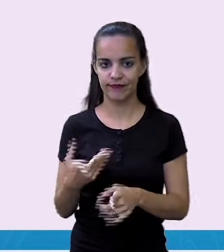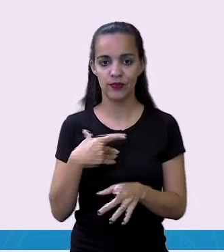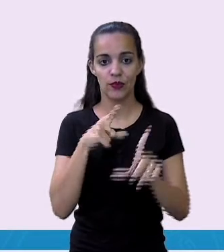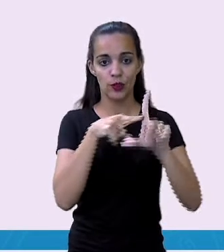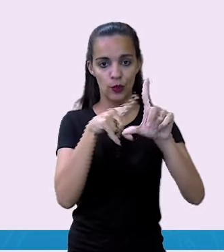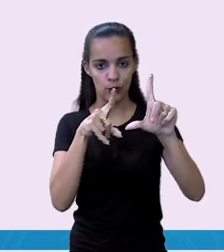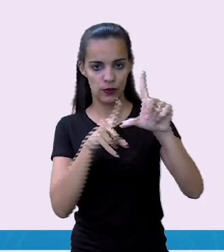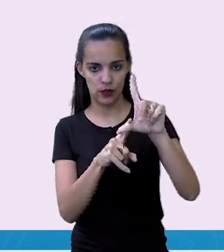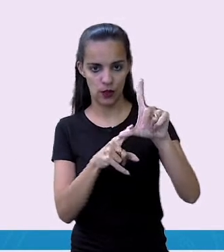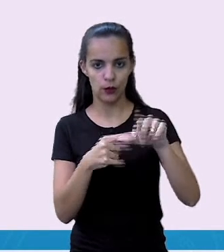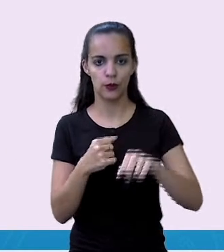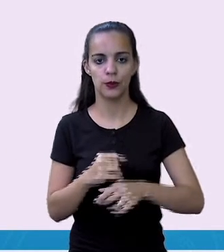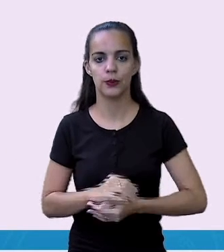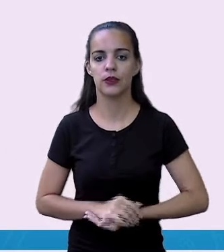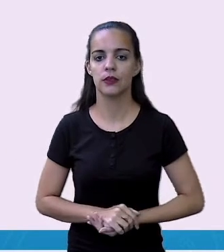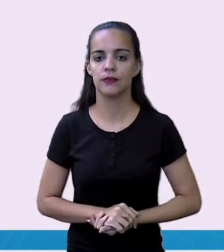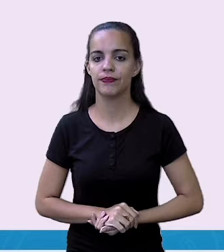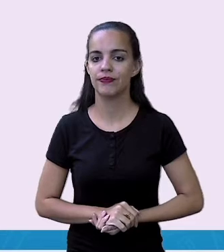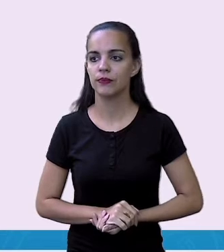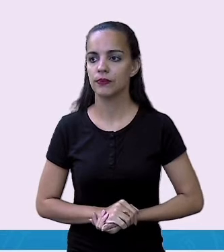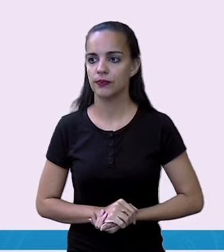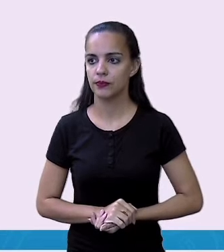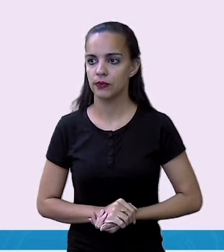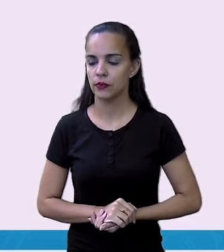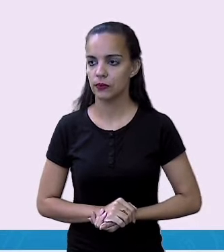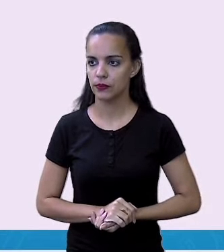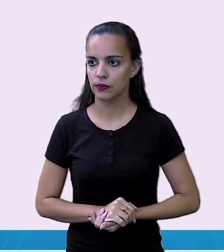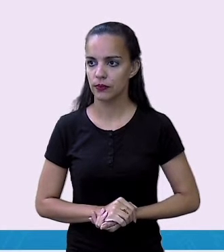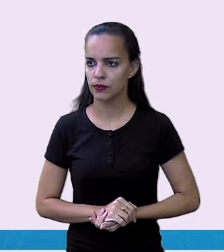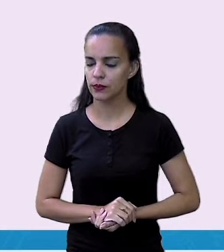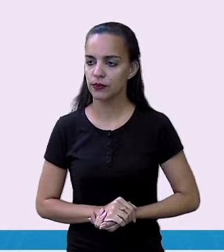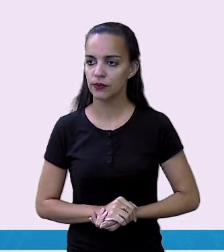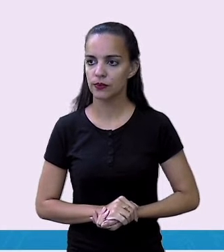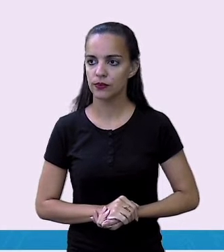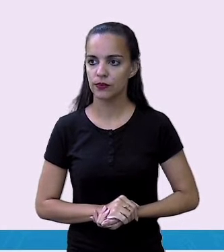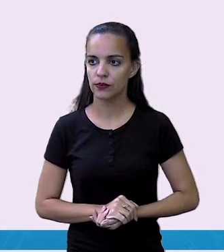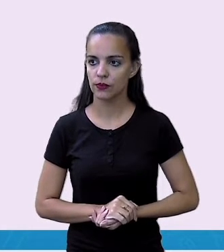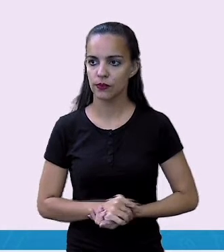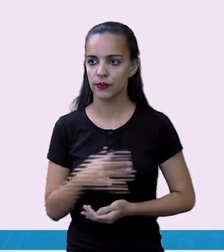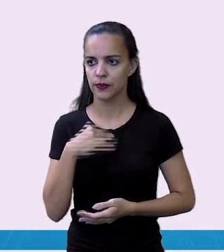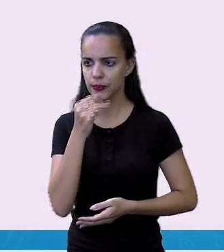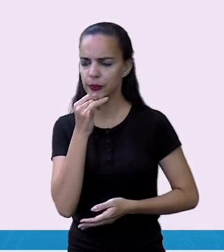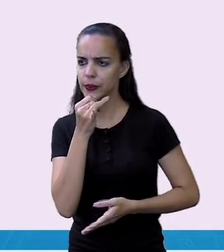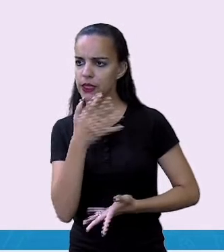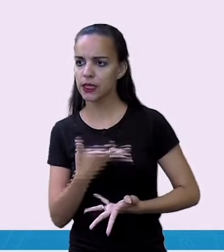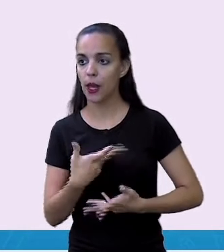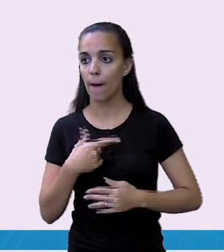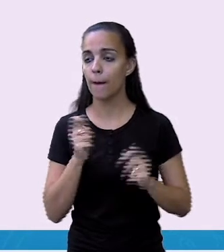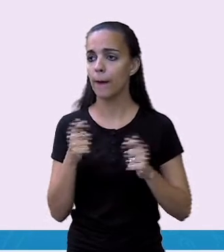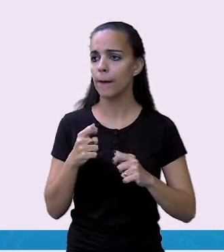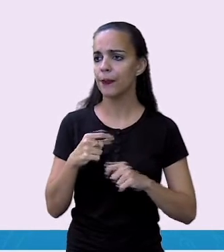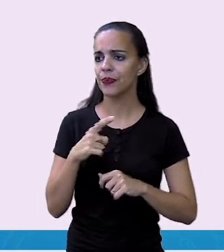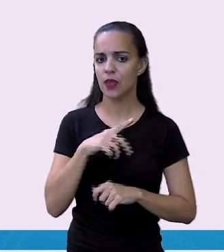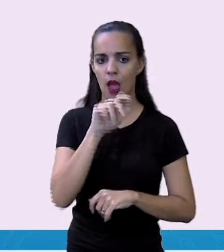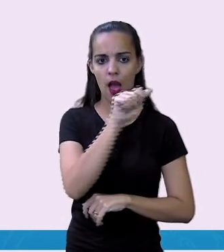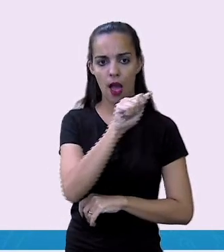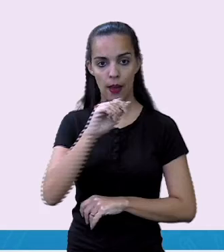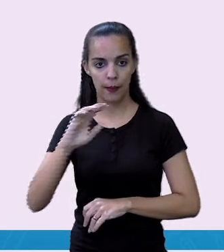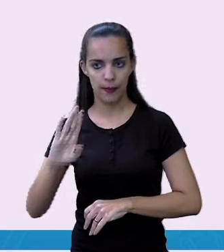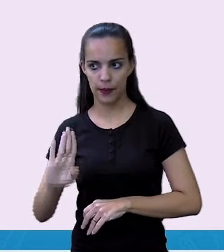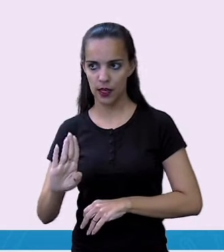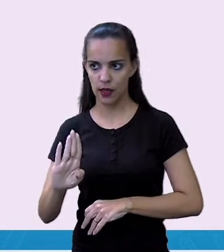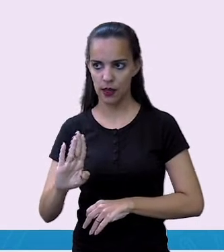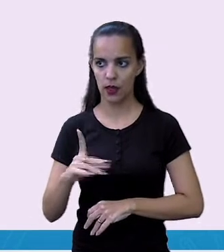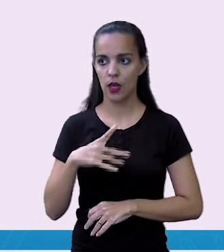da base são iguais. Então, eu posso colocar de que forma? O meu lado